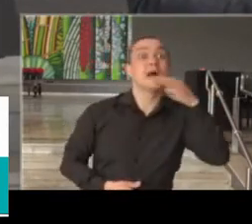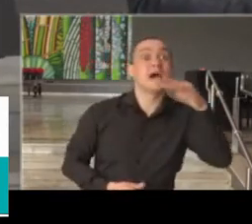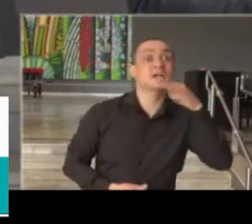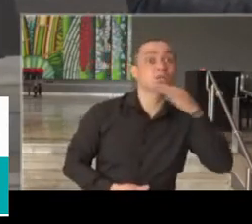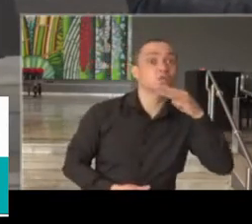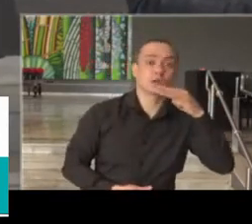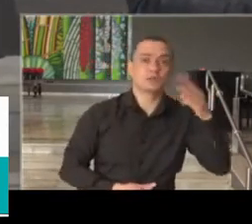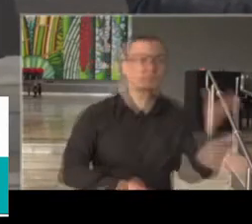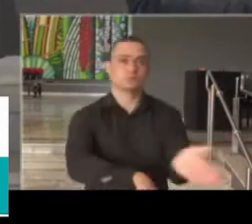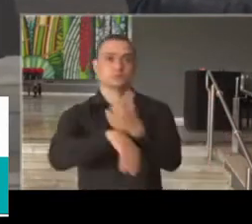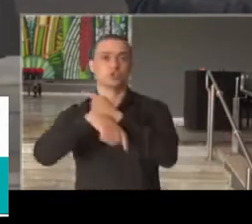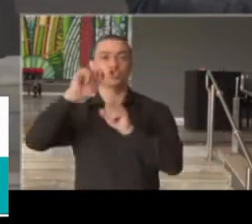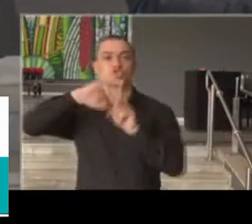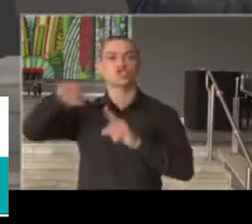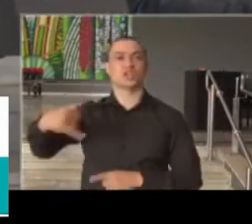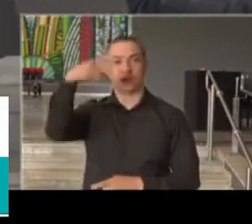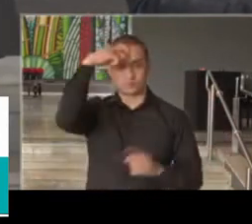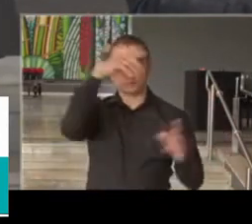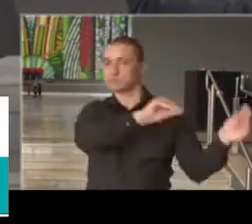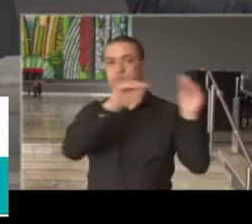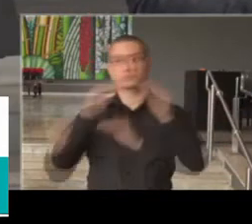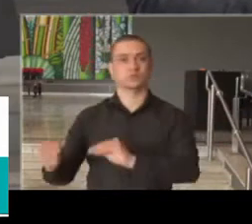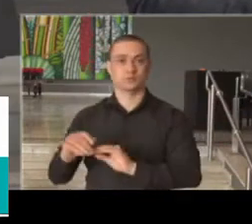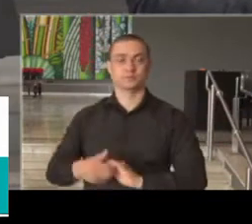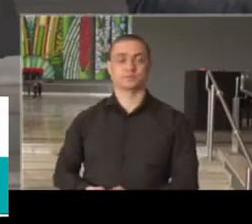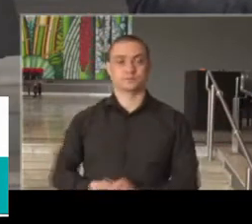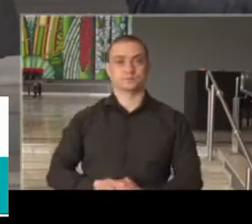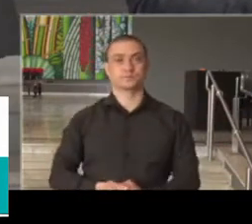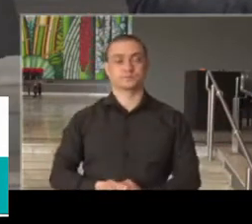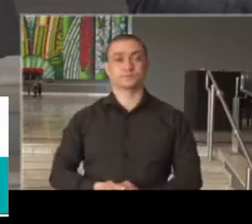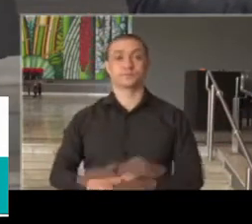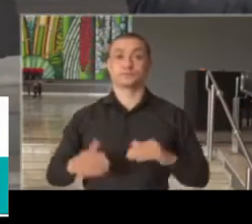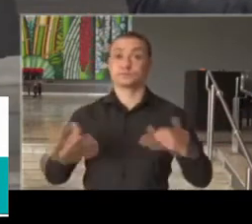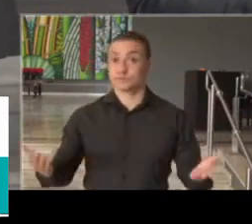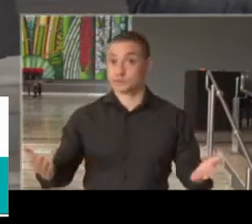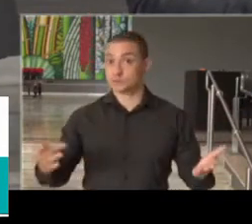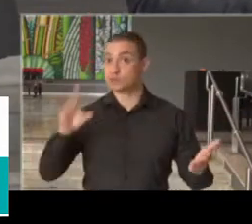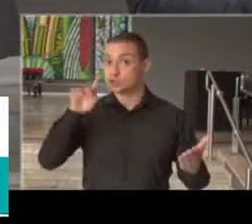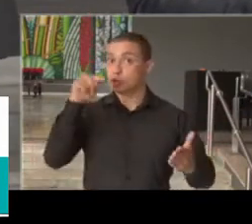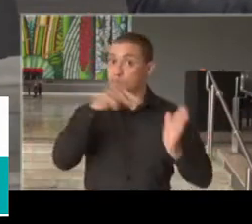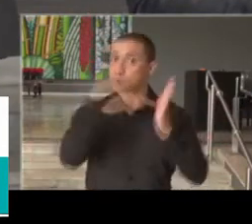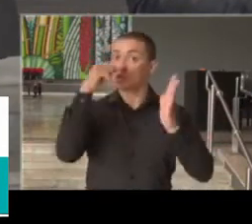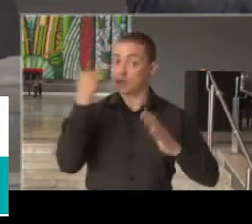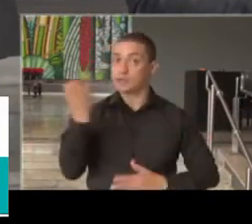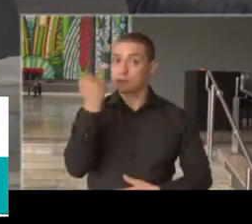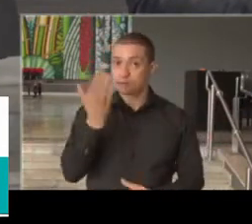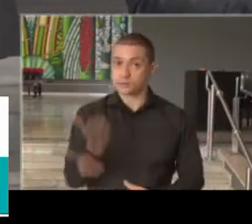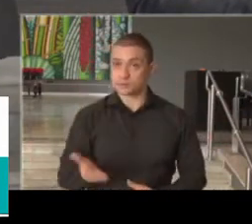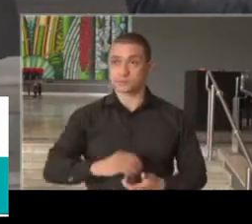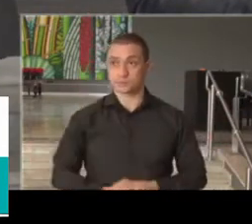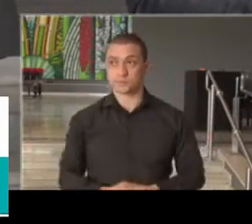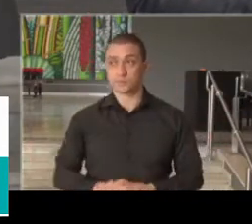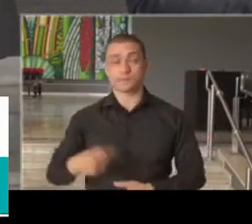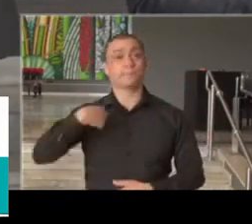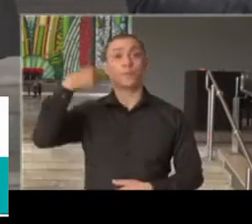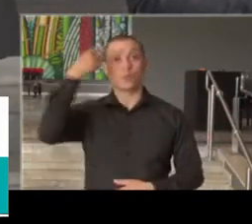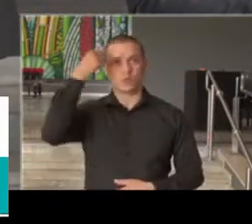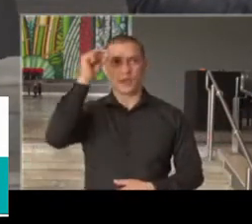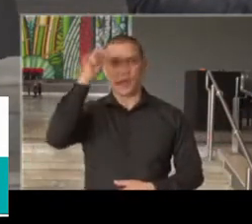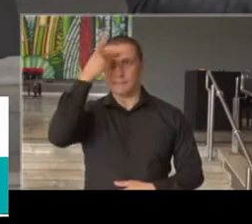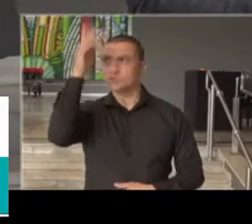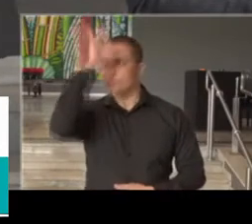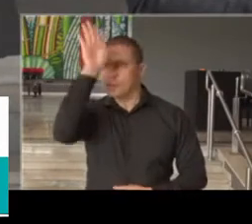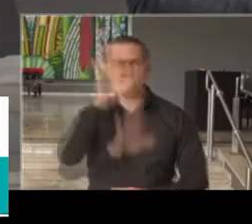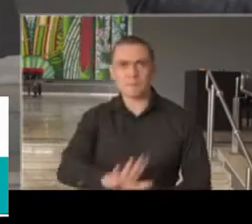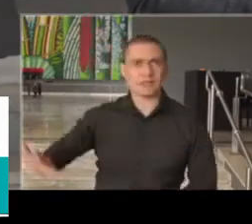prevista pelo Plano Nacional para março. Então, isso é um ponto importante. Acho que os brasileiros